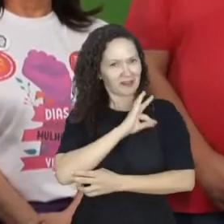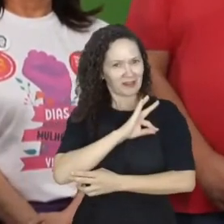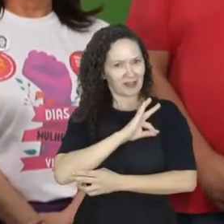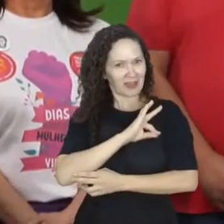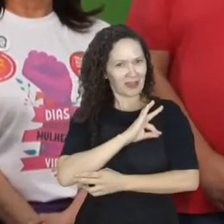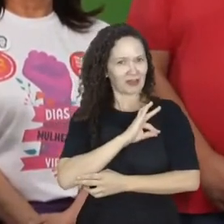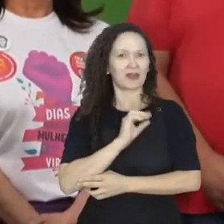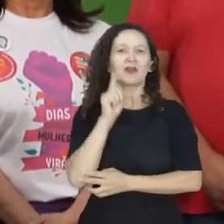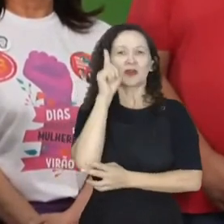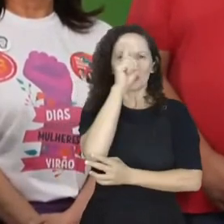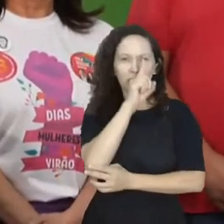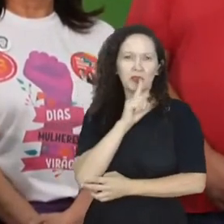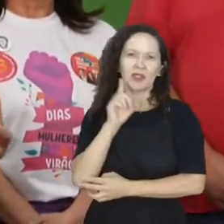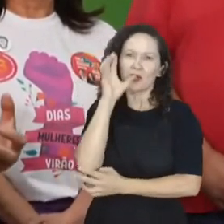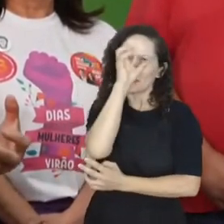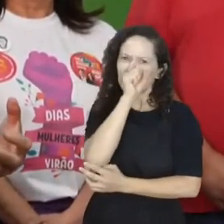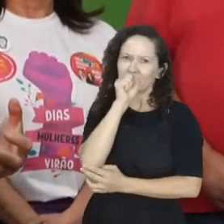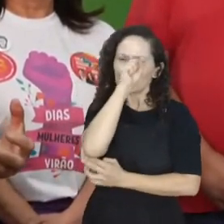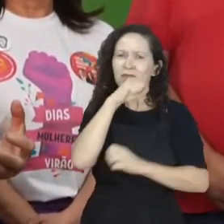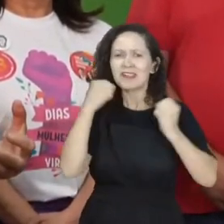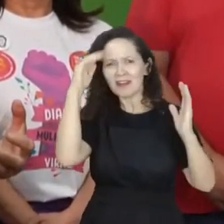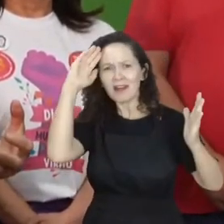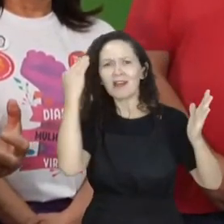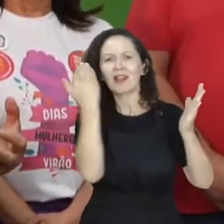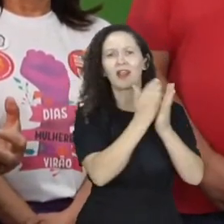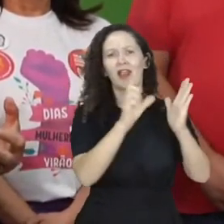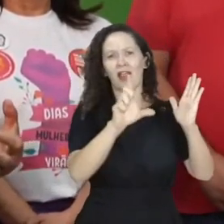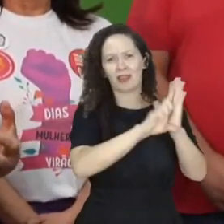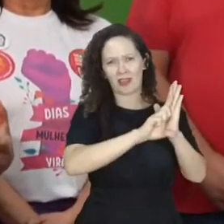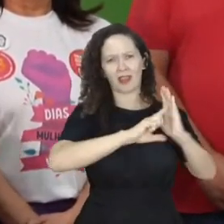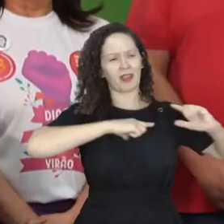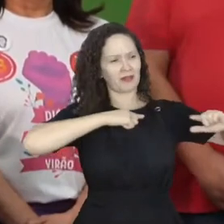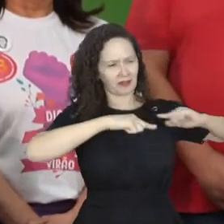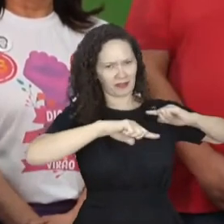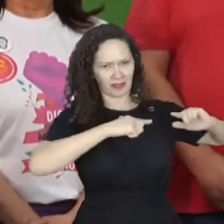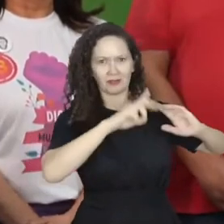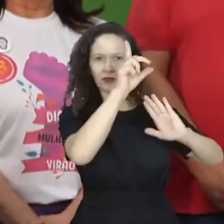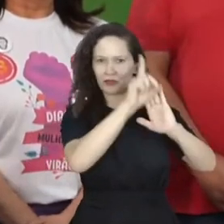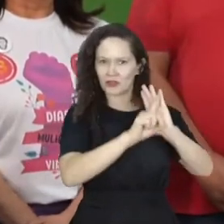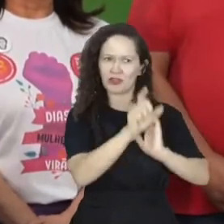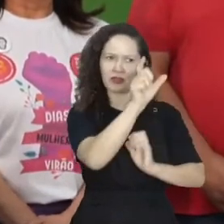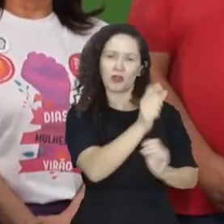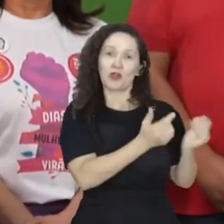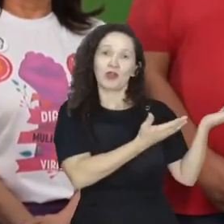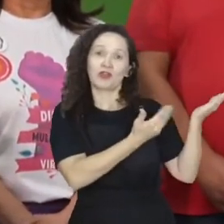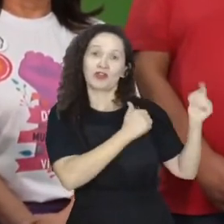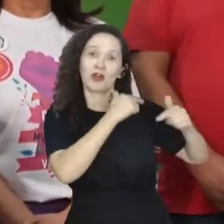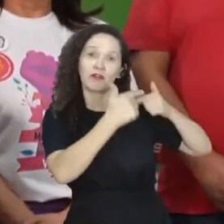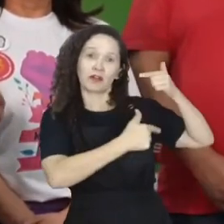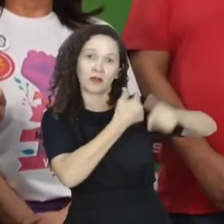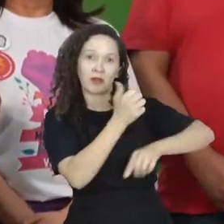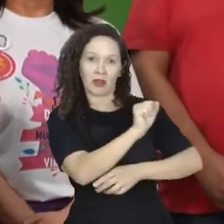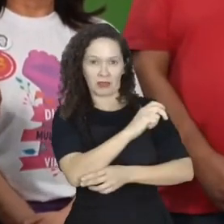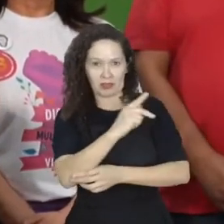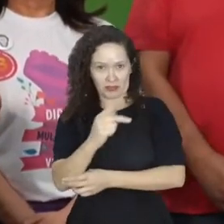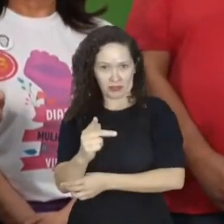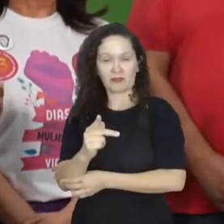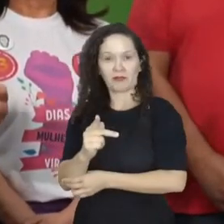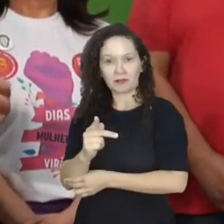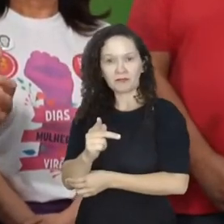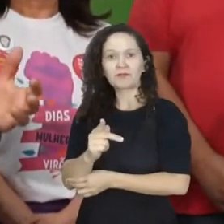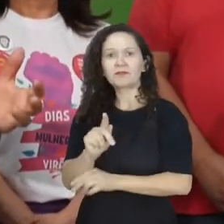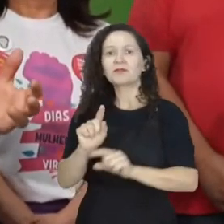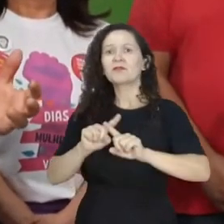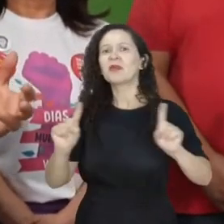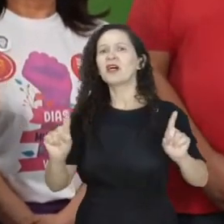É preciso que essas coisas sejam legalizadas, porque esses meninos que trabalham no aplicativo, na verdade,